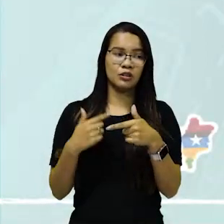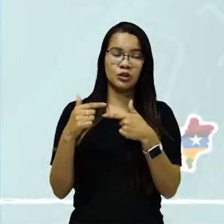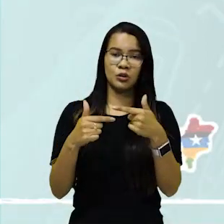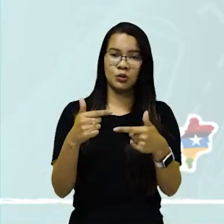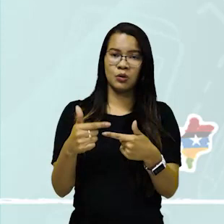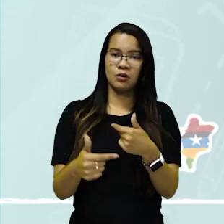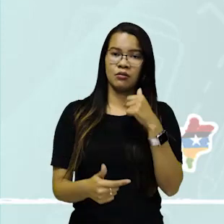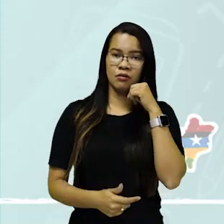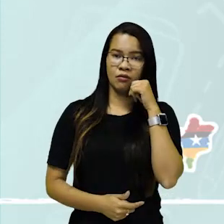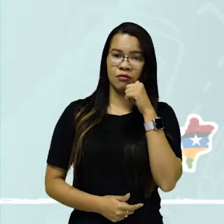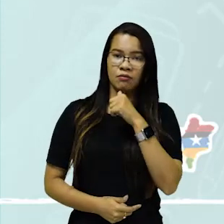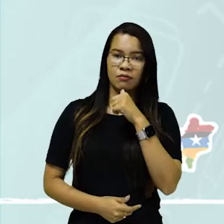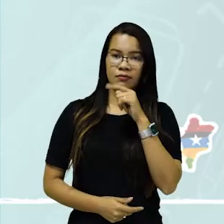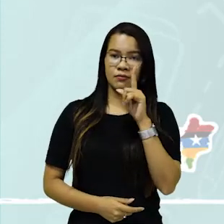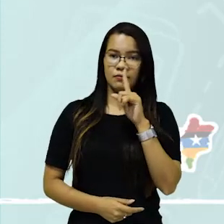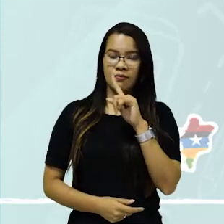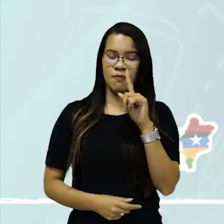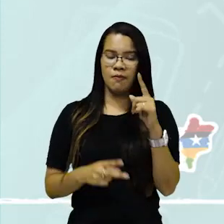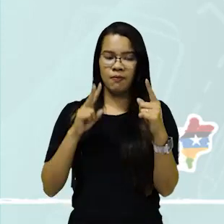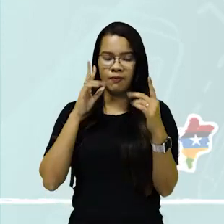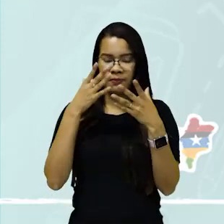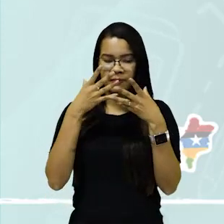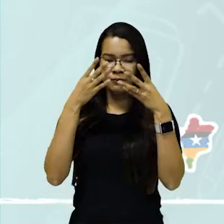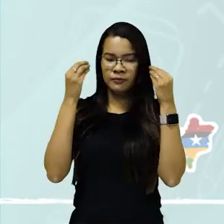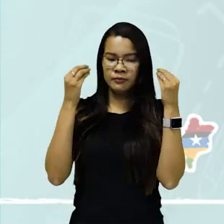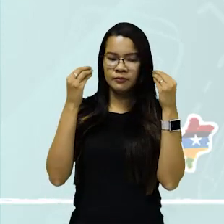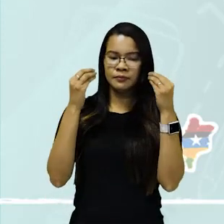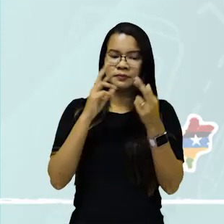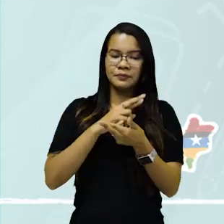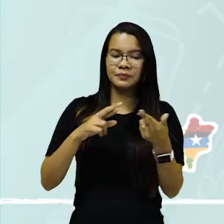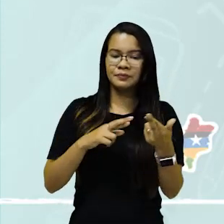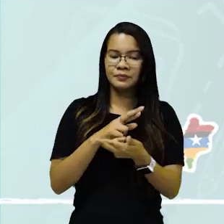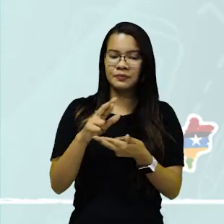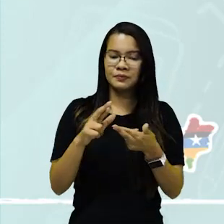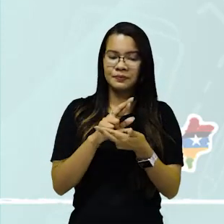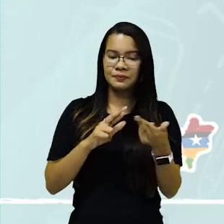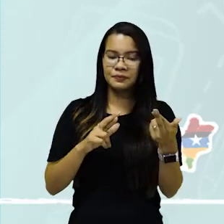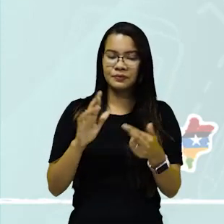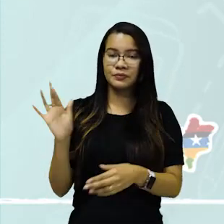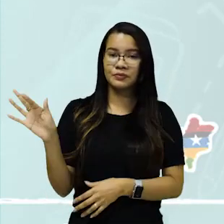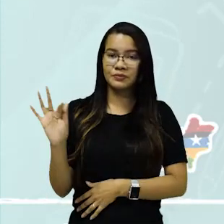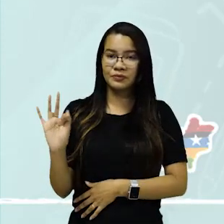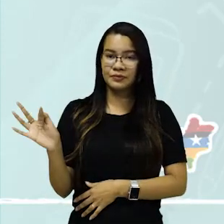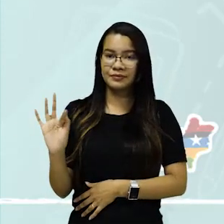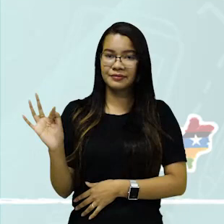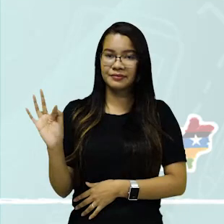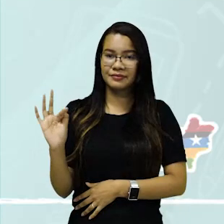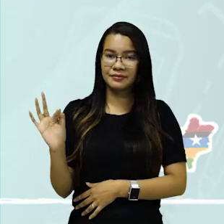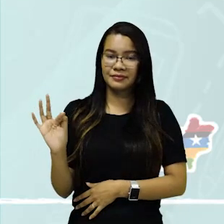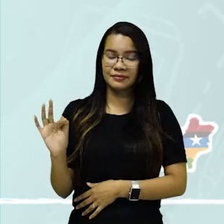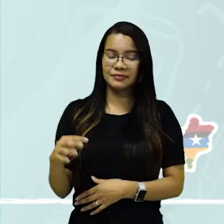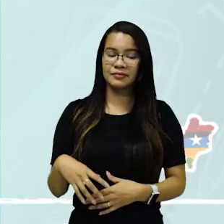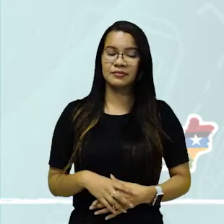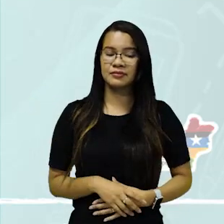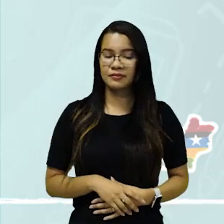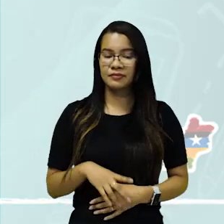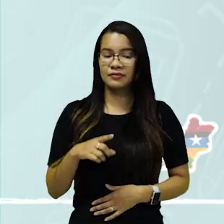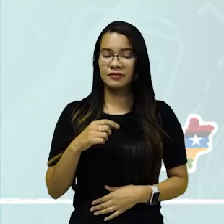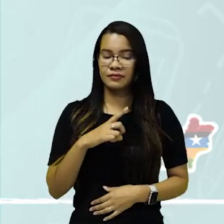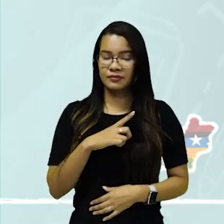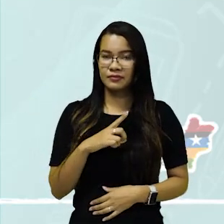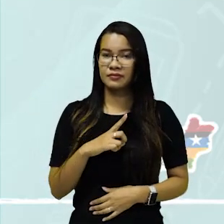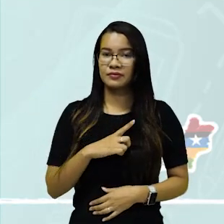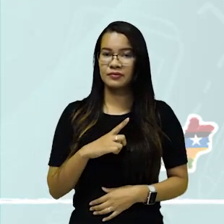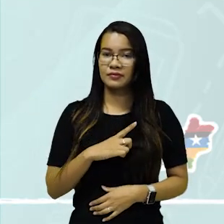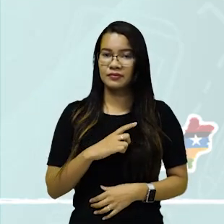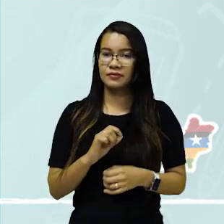pelo feminismo sem deixar de observar a Revolução Francesa. A Revolução Francesa, você tem